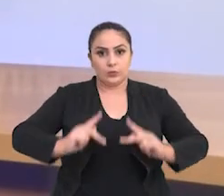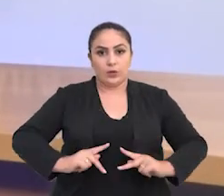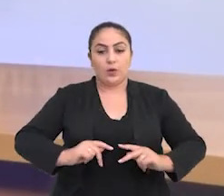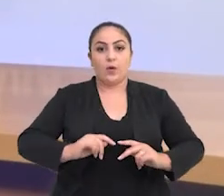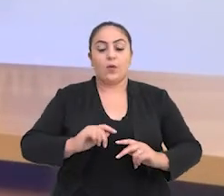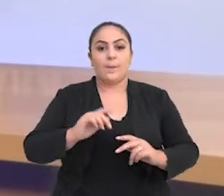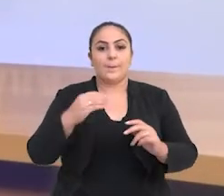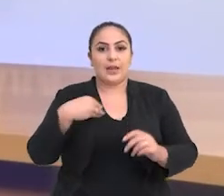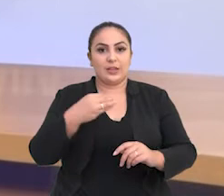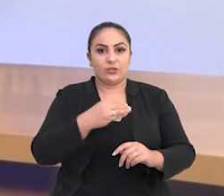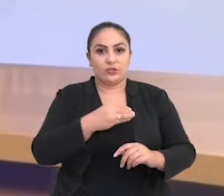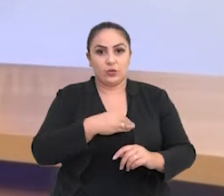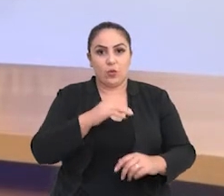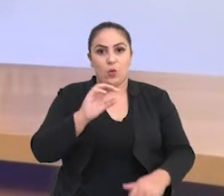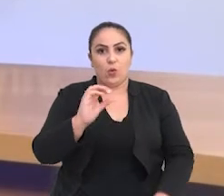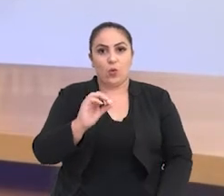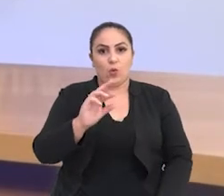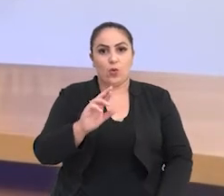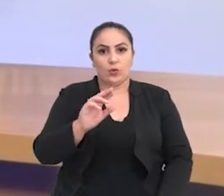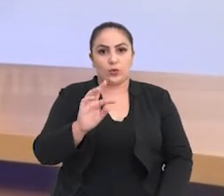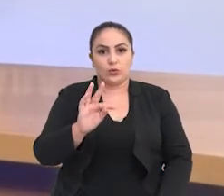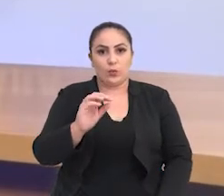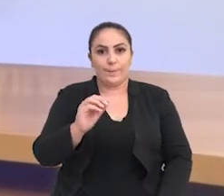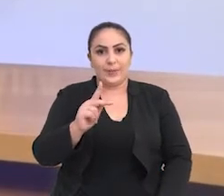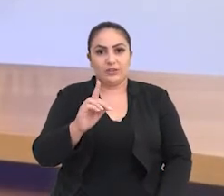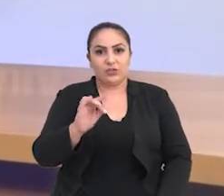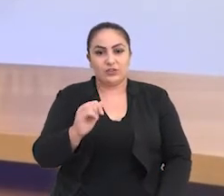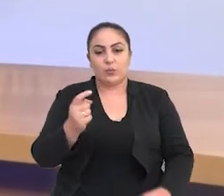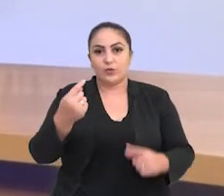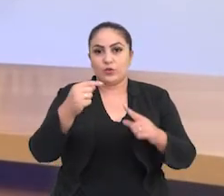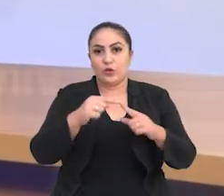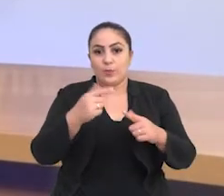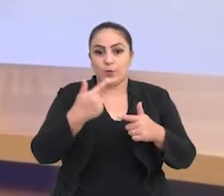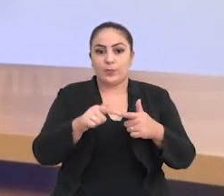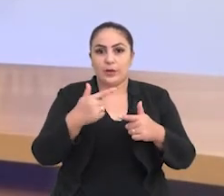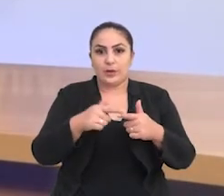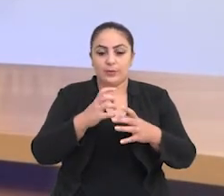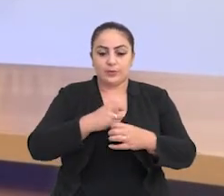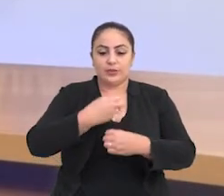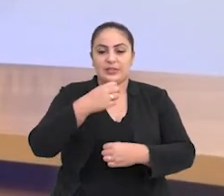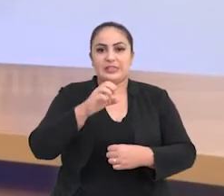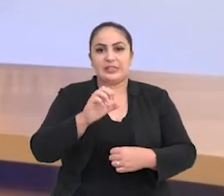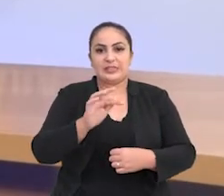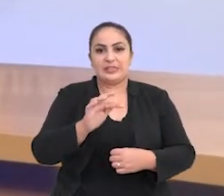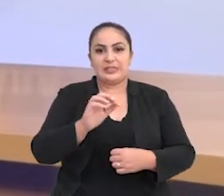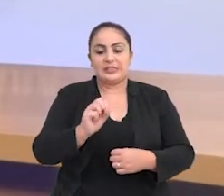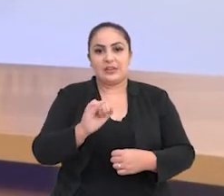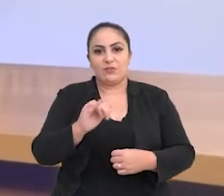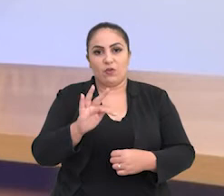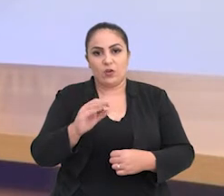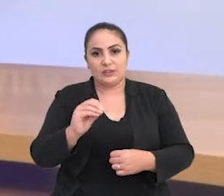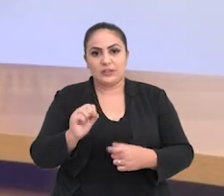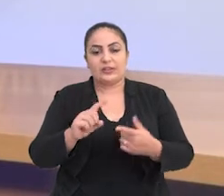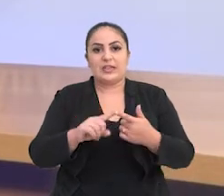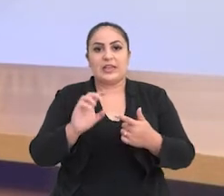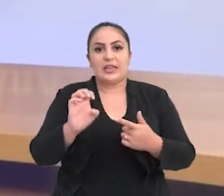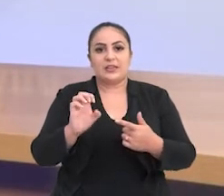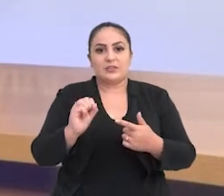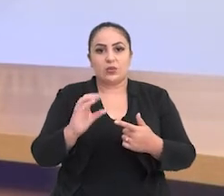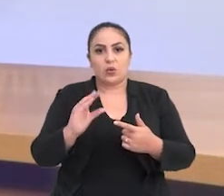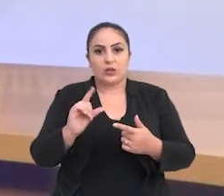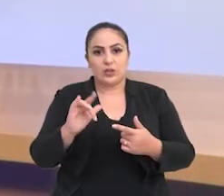um ortopedista. O objetivo é evitar problemas como a cifose e a escoliose,